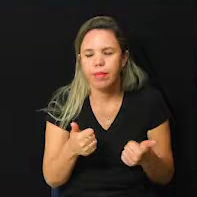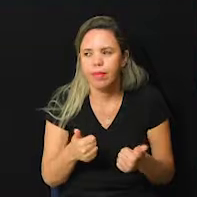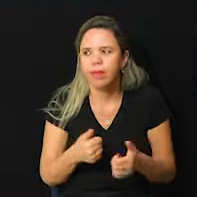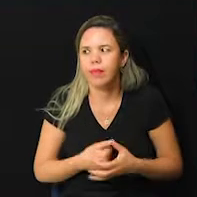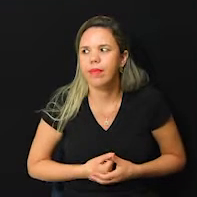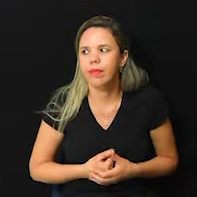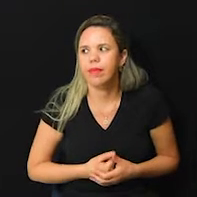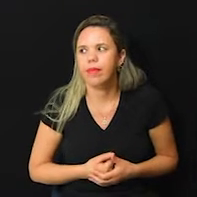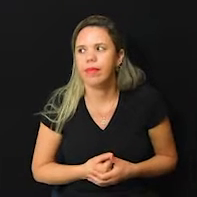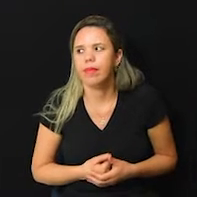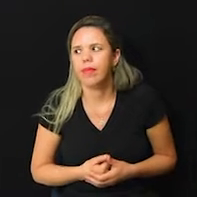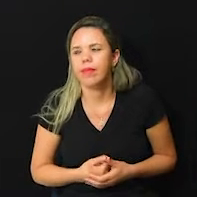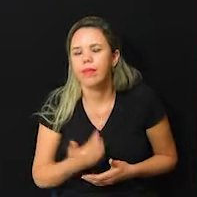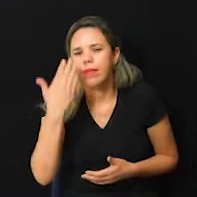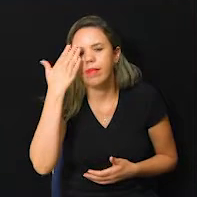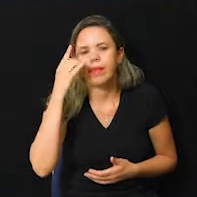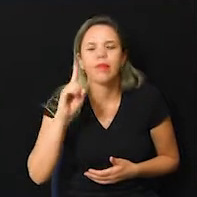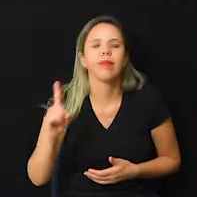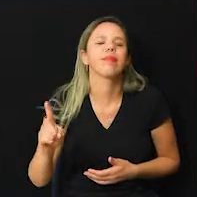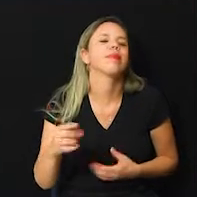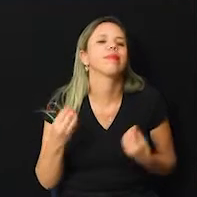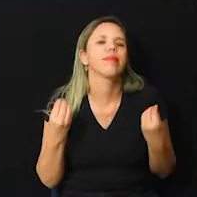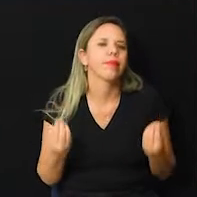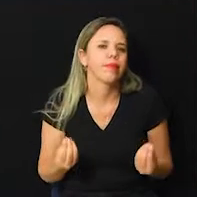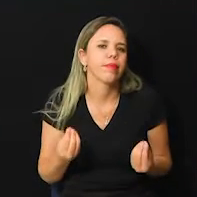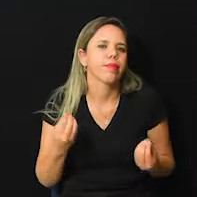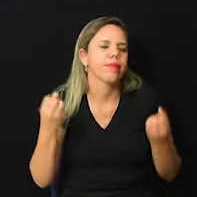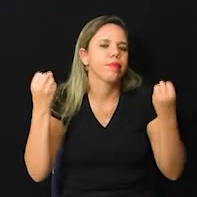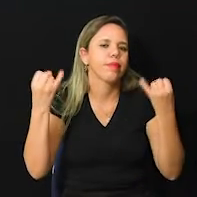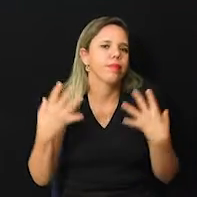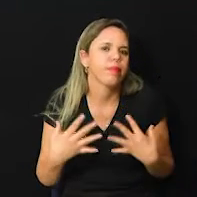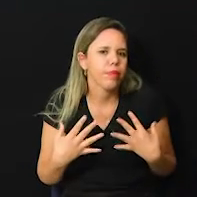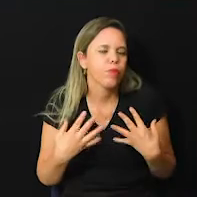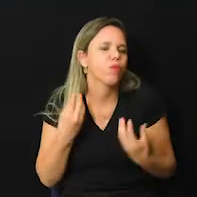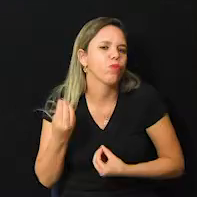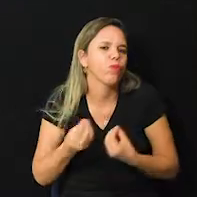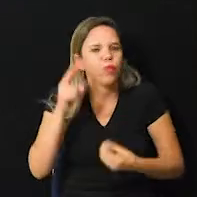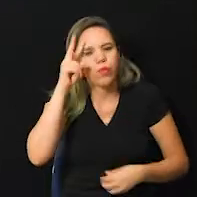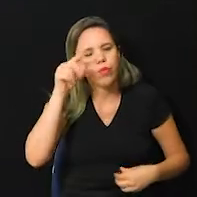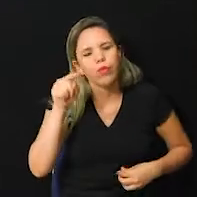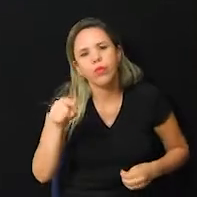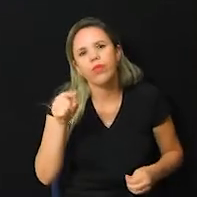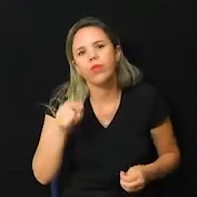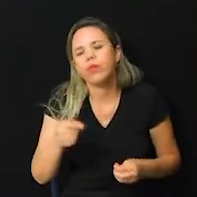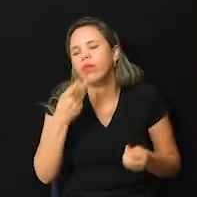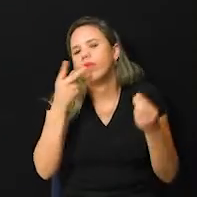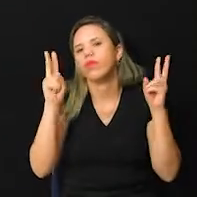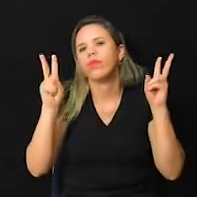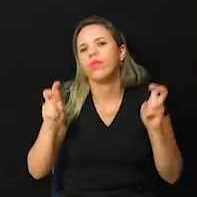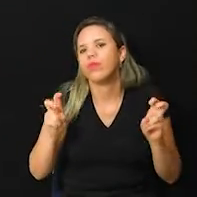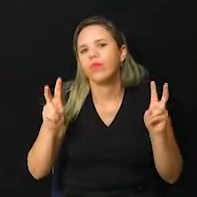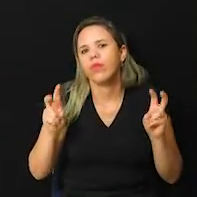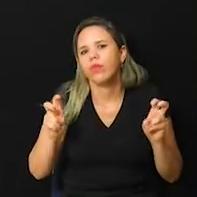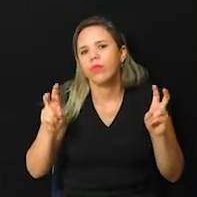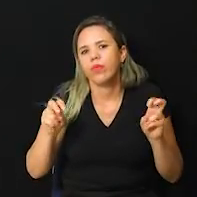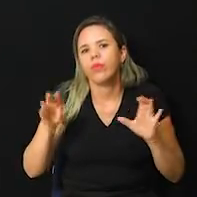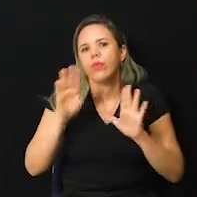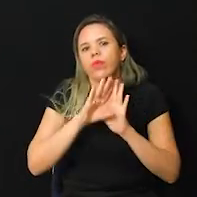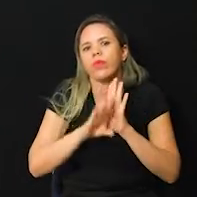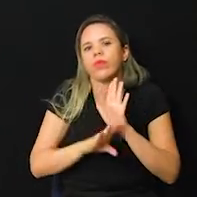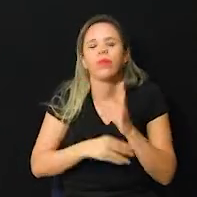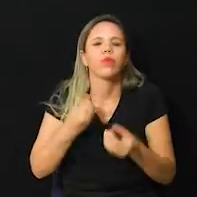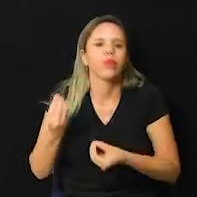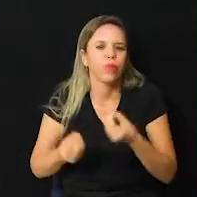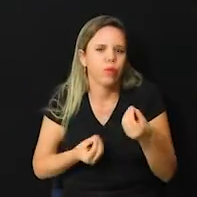tudo bem graças a Deus bom Gostaria que você Contasse um pouco a sua história a gente vai falar muito a respeito no